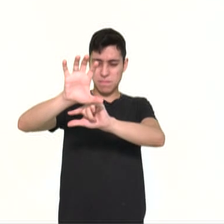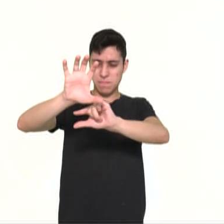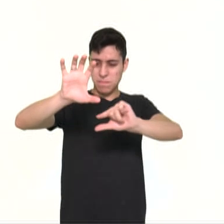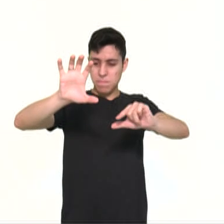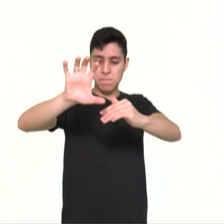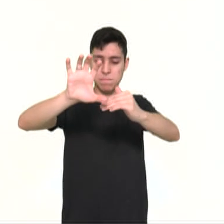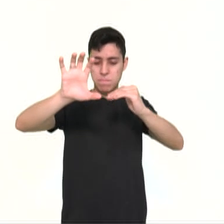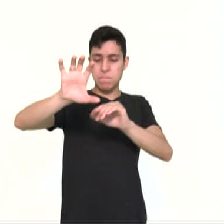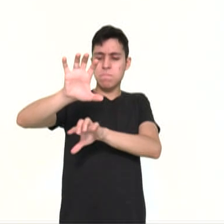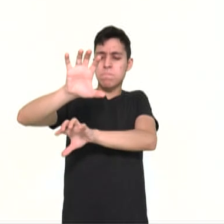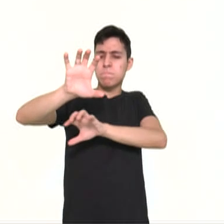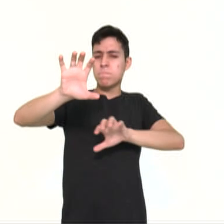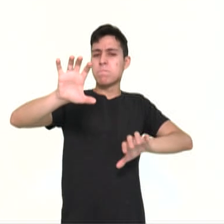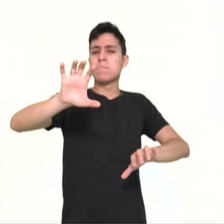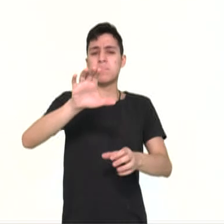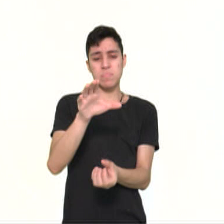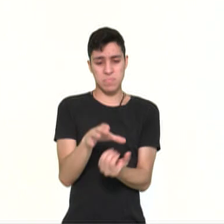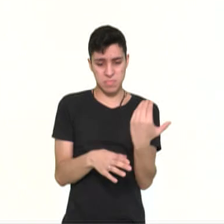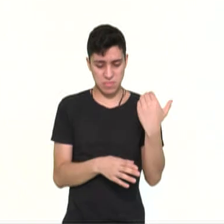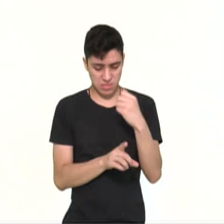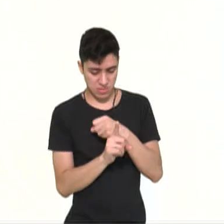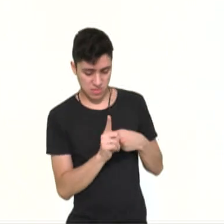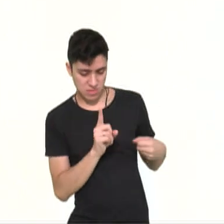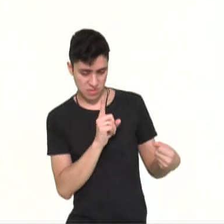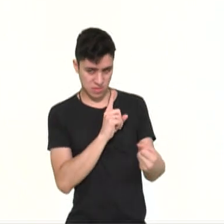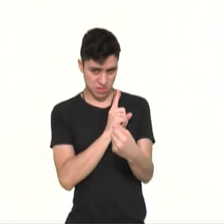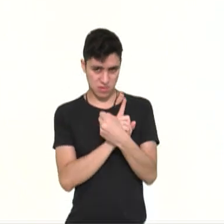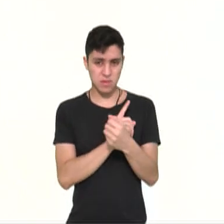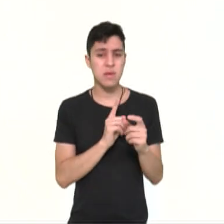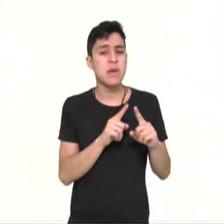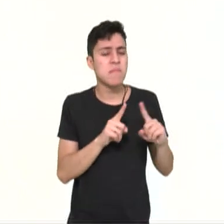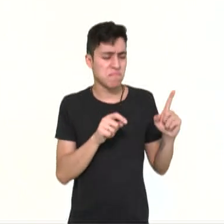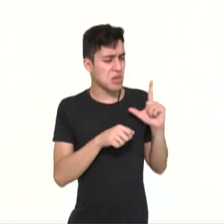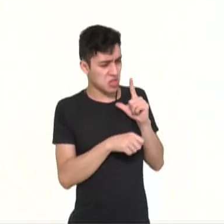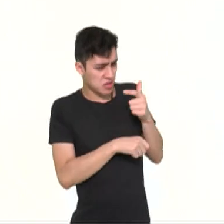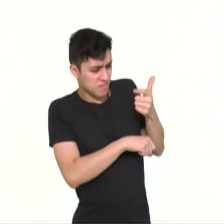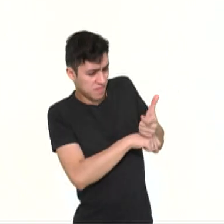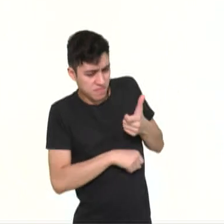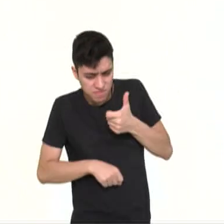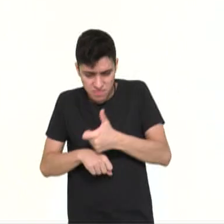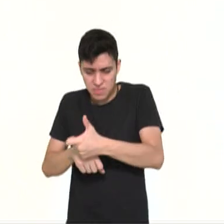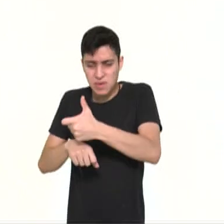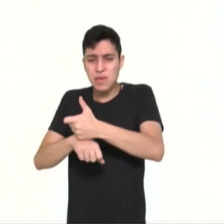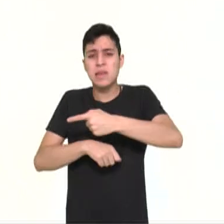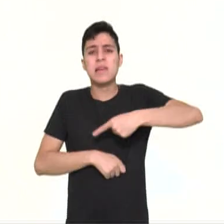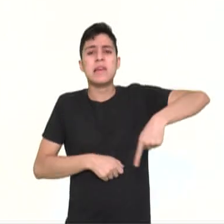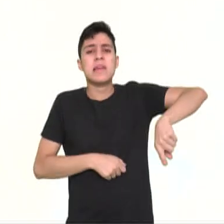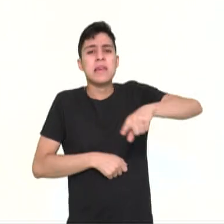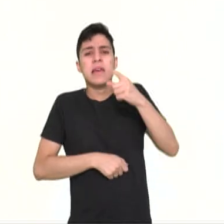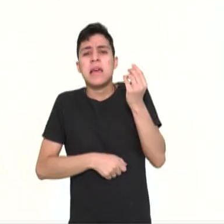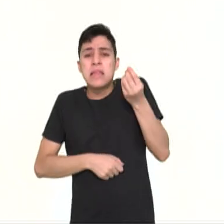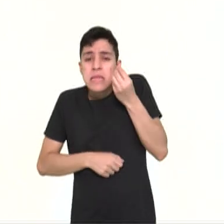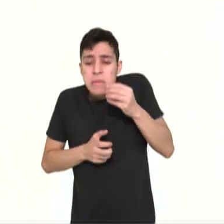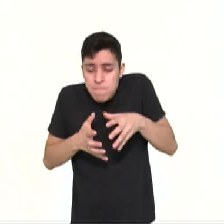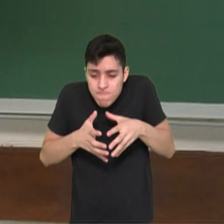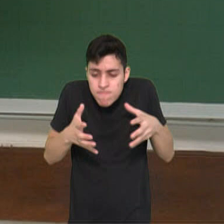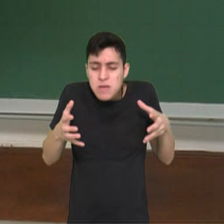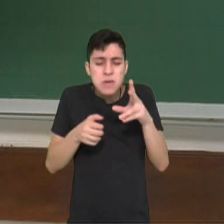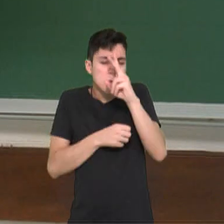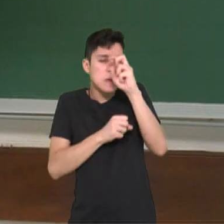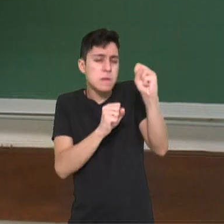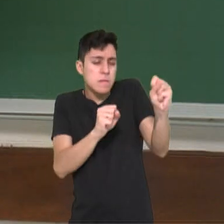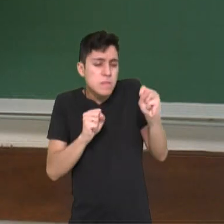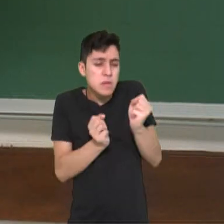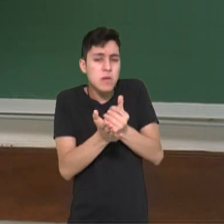surgir várias sociedades governadas, né, por chefes que vão acabar tomando um poder muito grande e vão